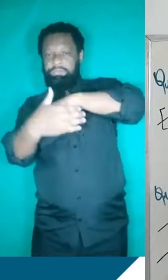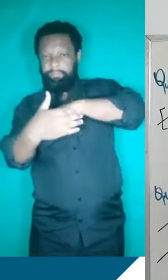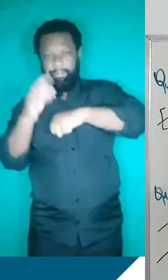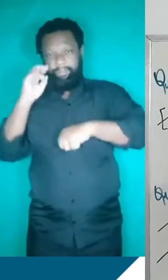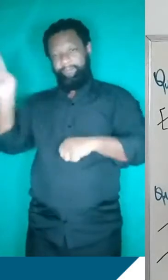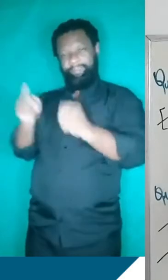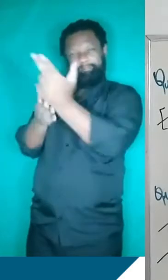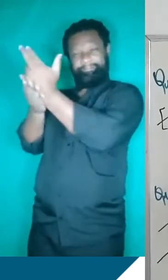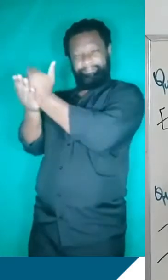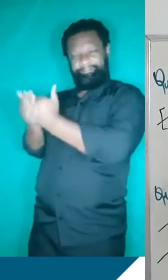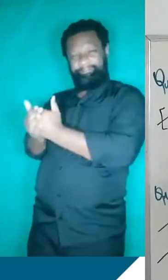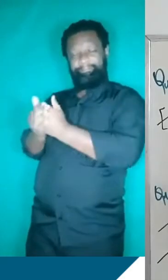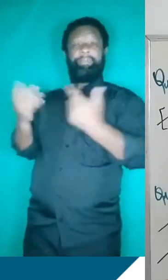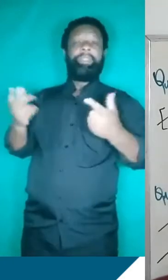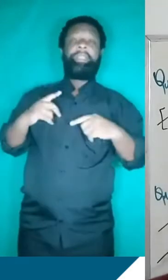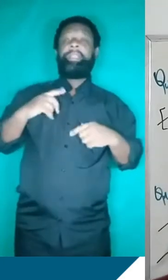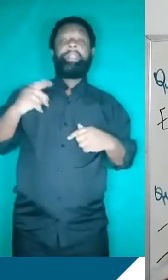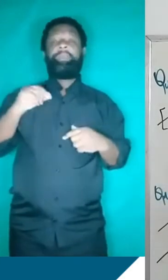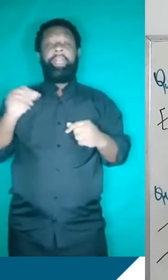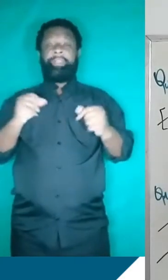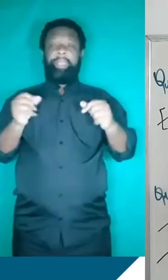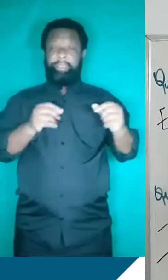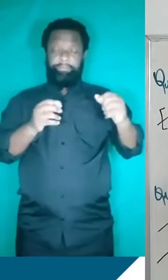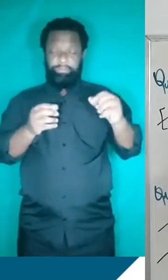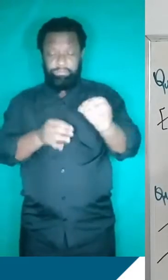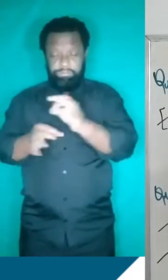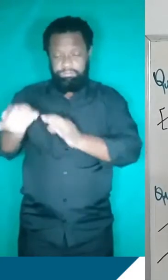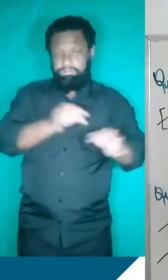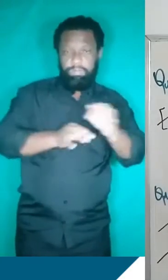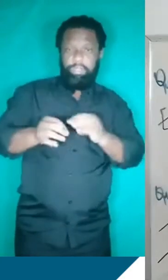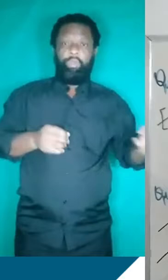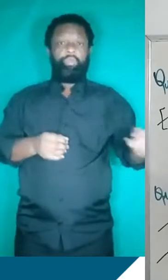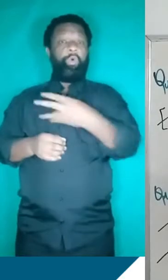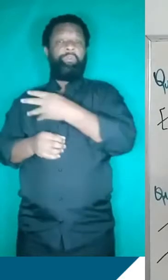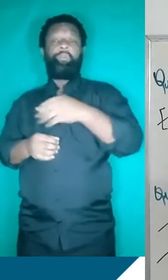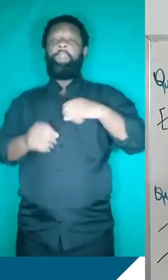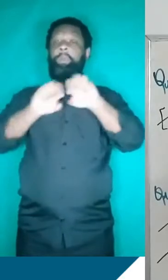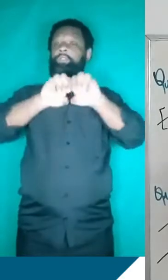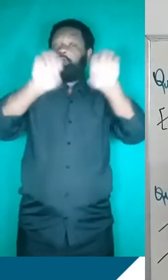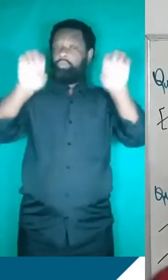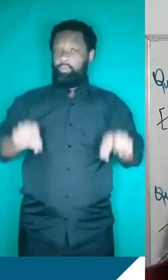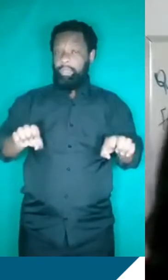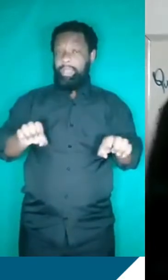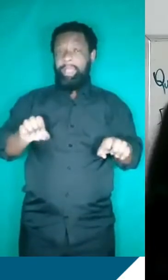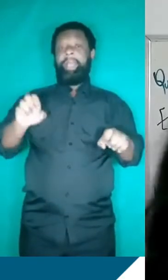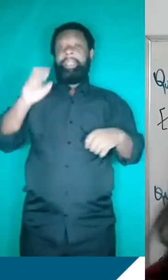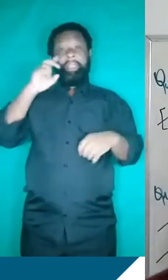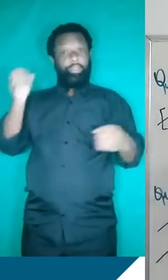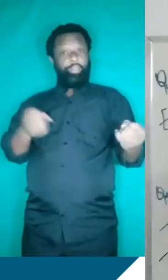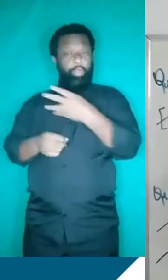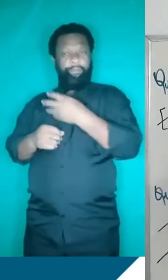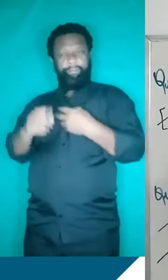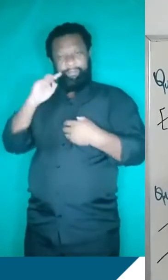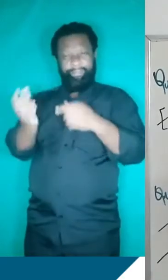figura. Quando rompida, essa estrutura tende a se reorganizar em um novo lipossomo. Então, tem uma estrutura que lembra até uma micela